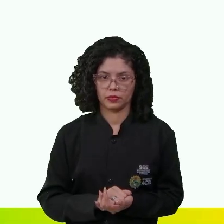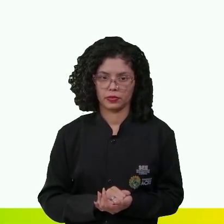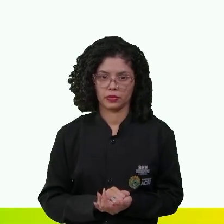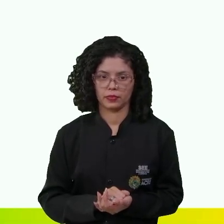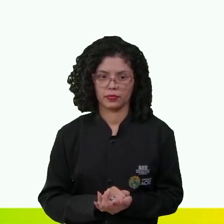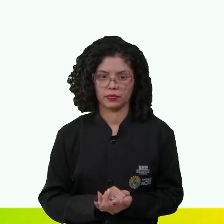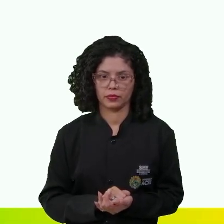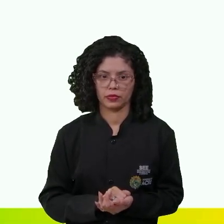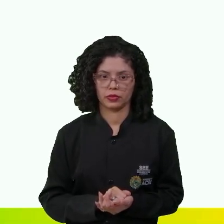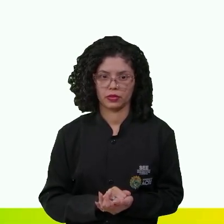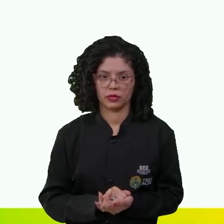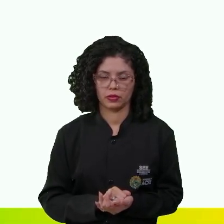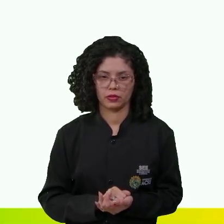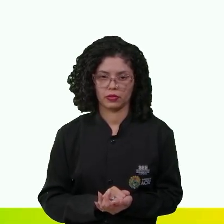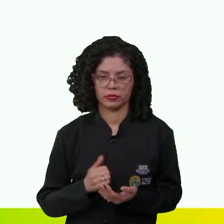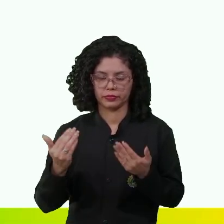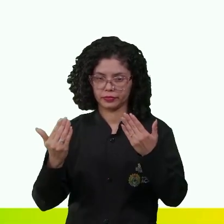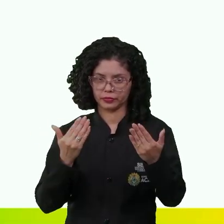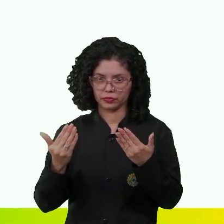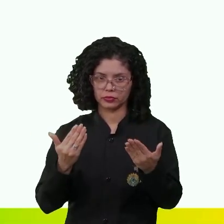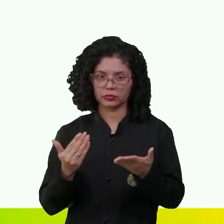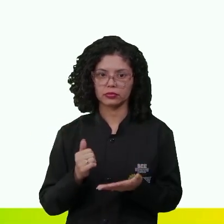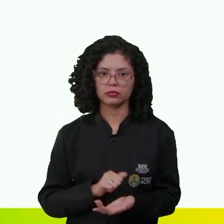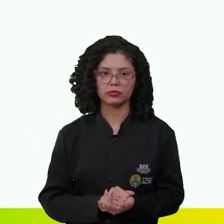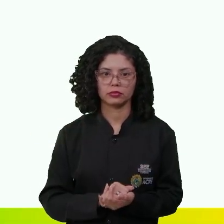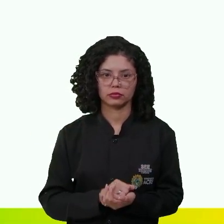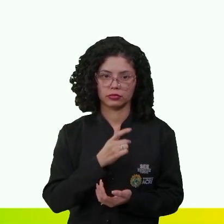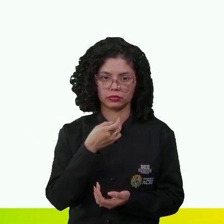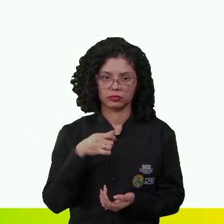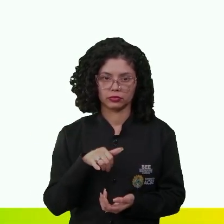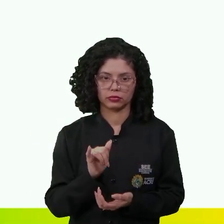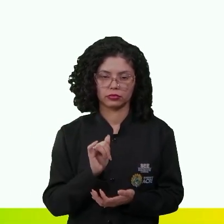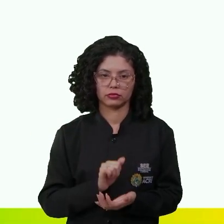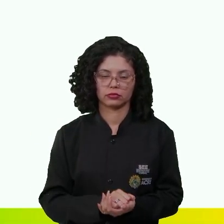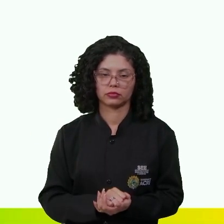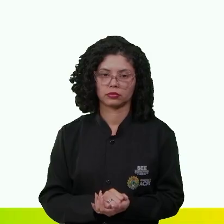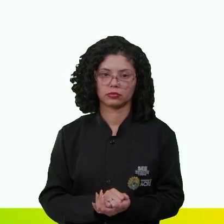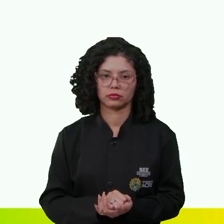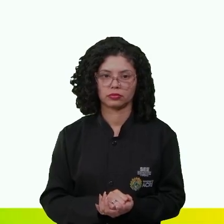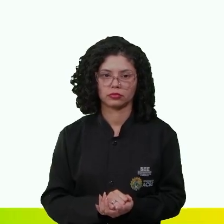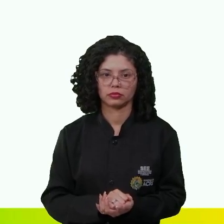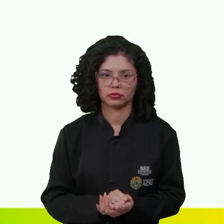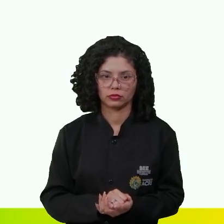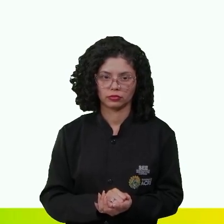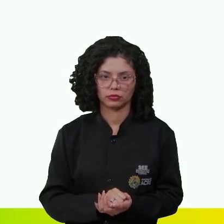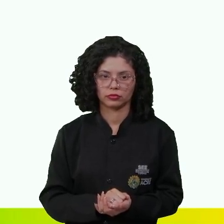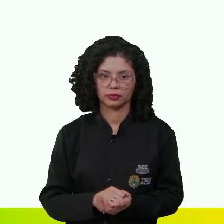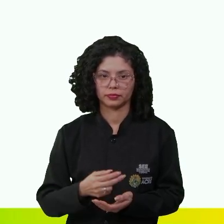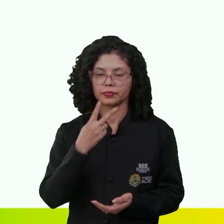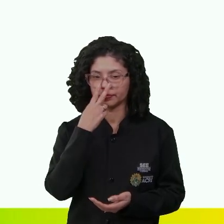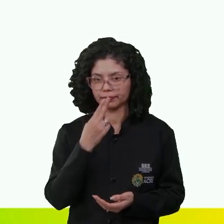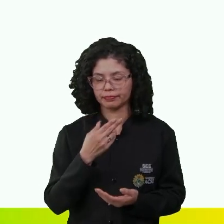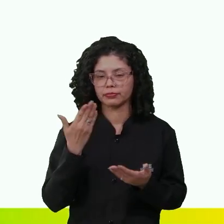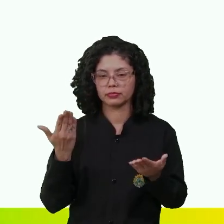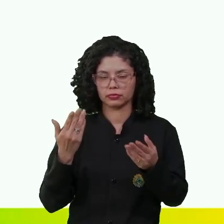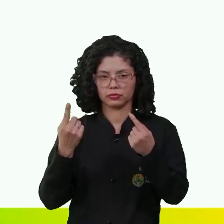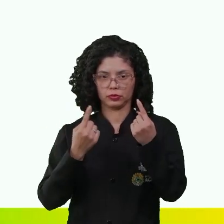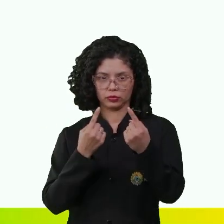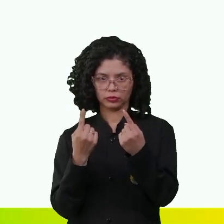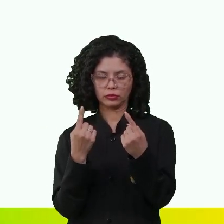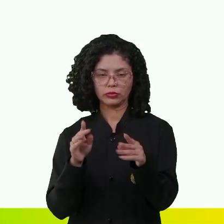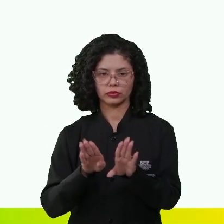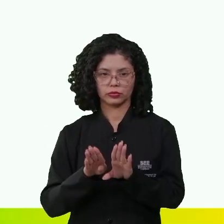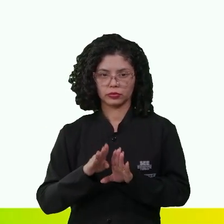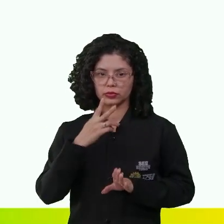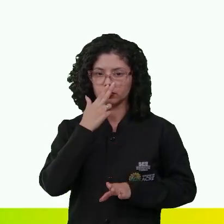E, novamente, como o lado representado por X e Y são paralelos, esse ângulo é igual a esse. Então,